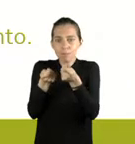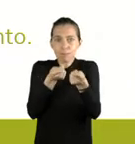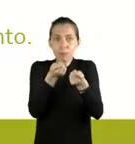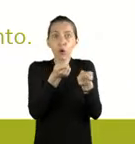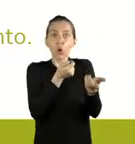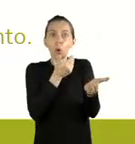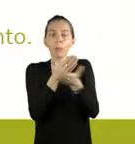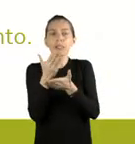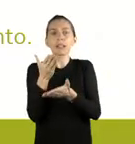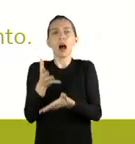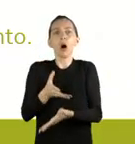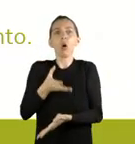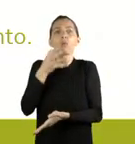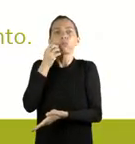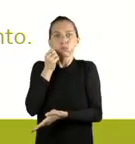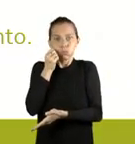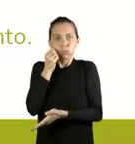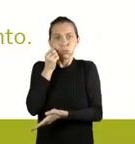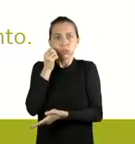patrimônio. Tá?